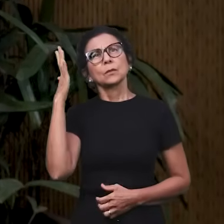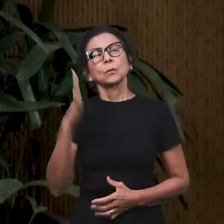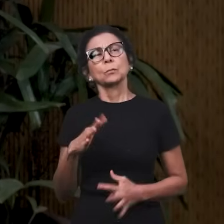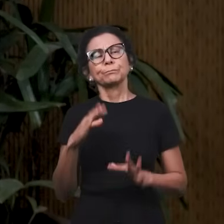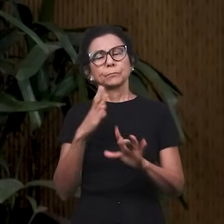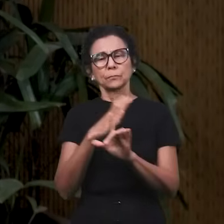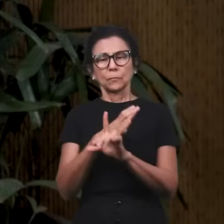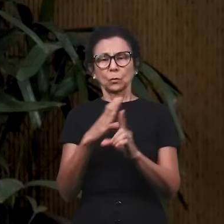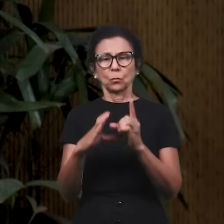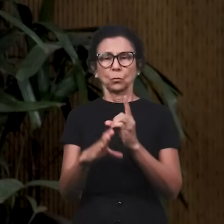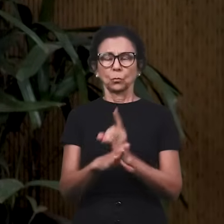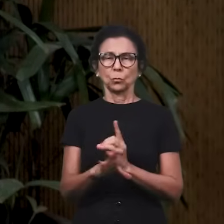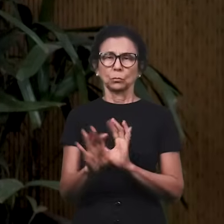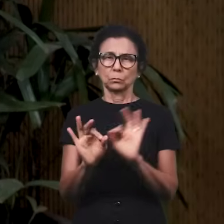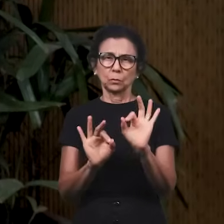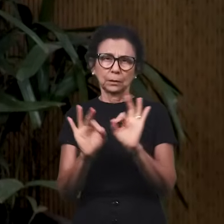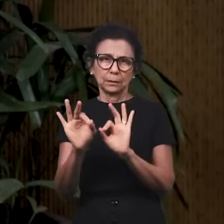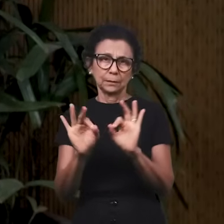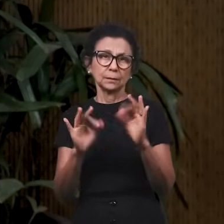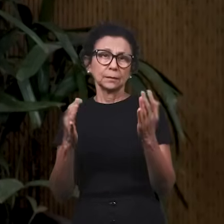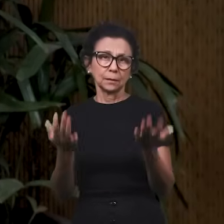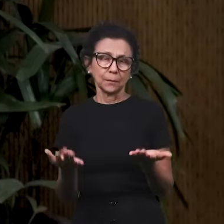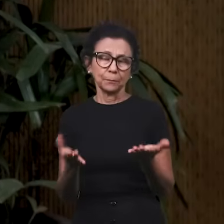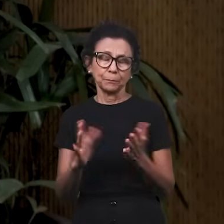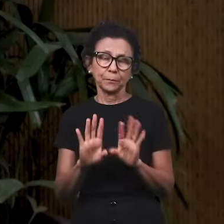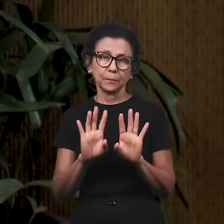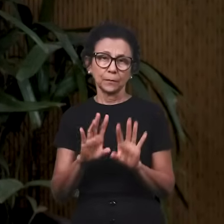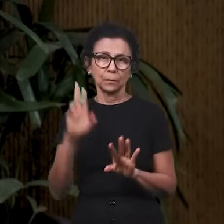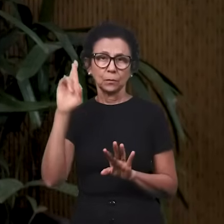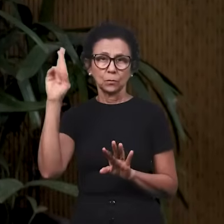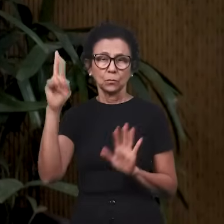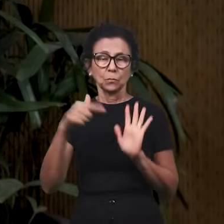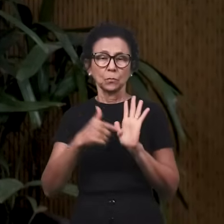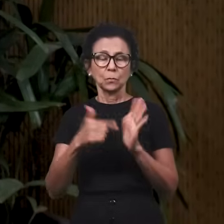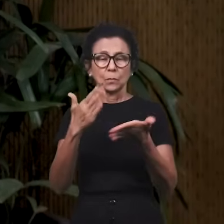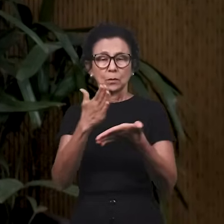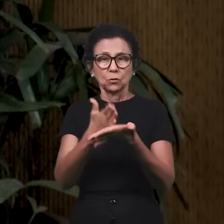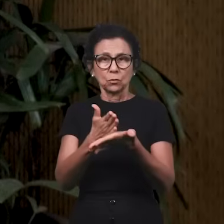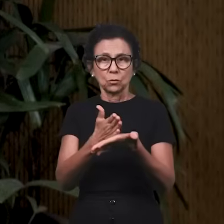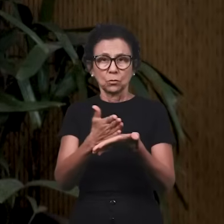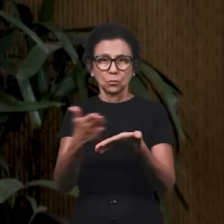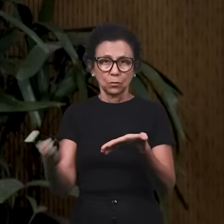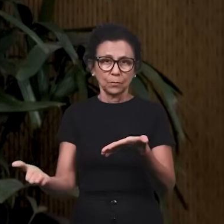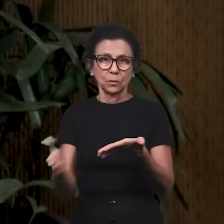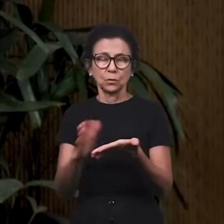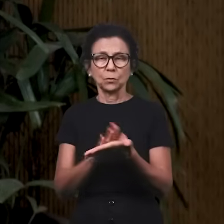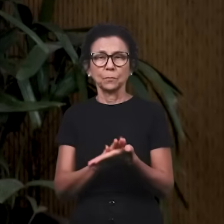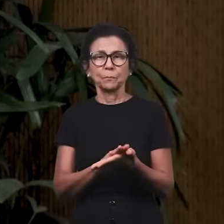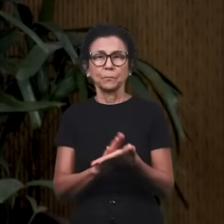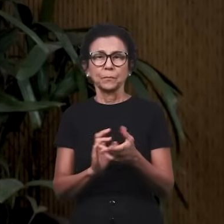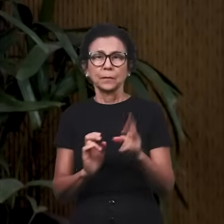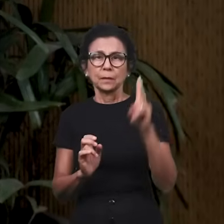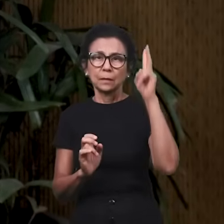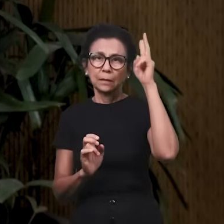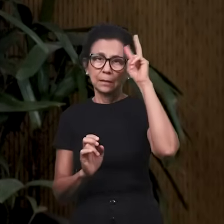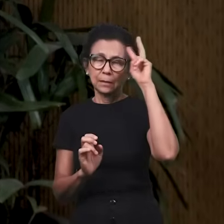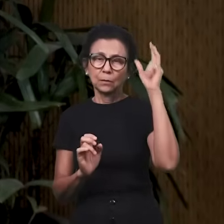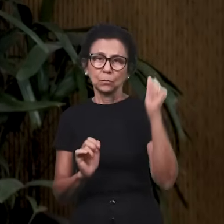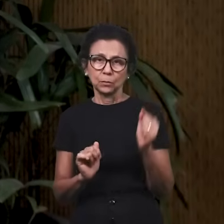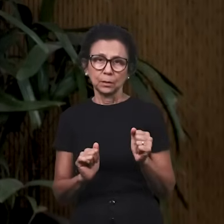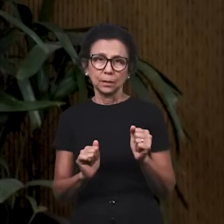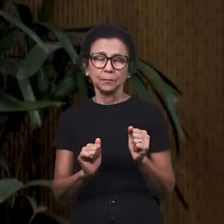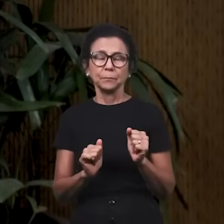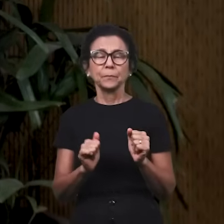organizados dentro de um objetivo. Então o Senhor dividiu da seguinte forma: o culto da segunda-feira seria um culto